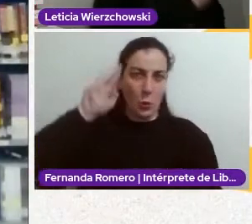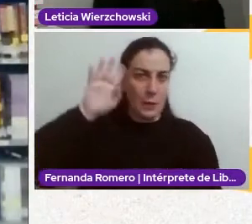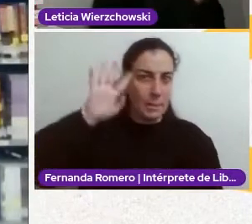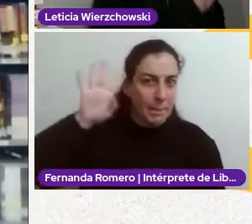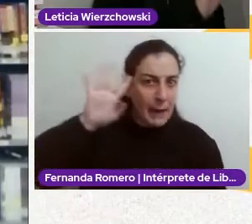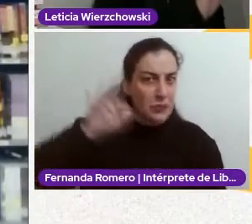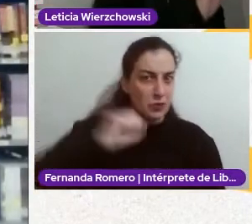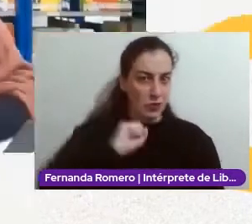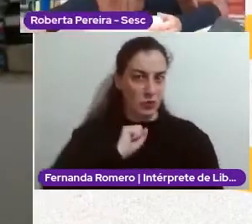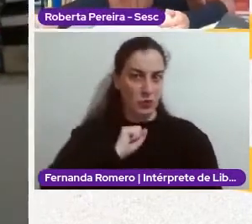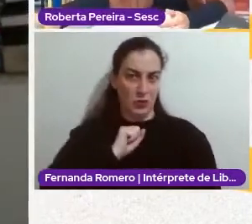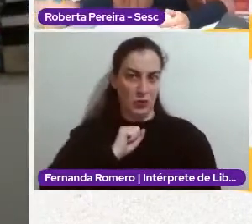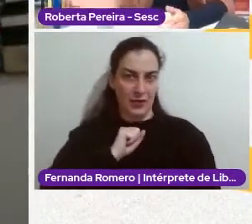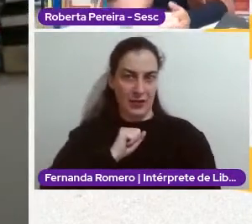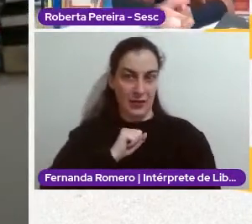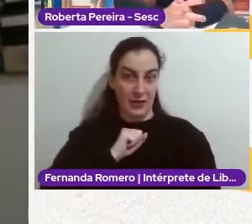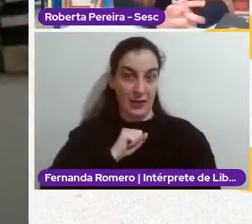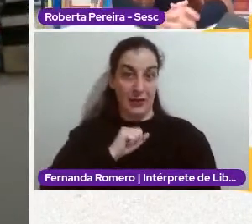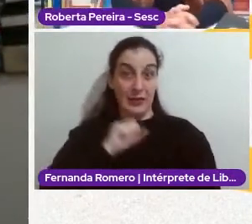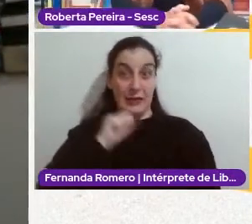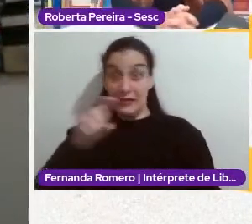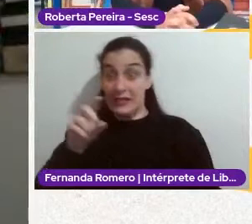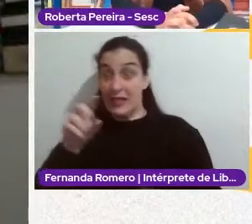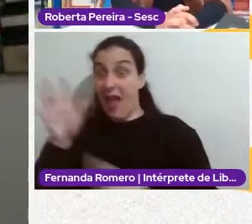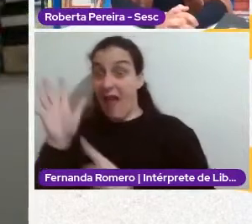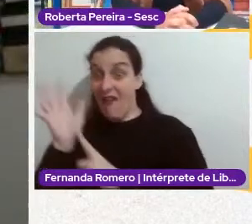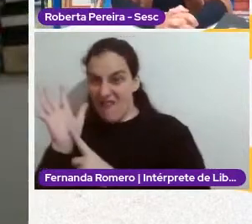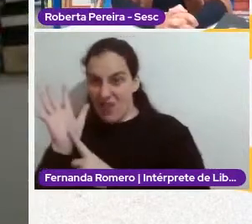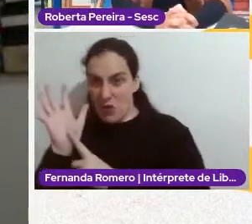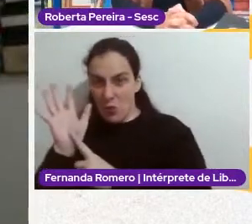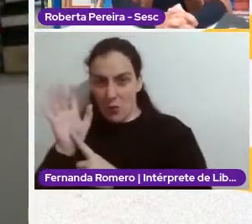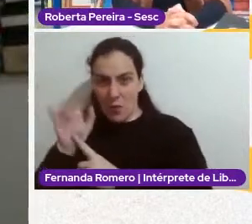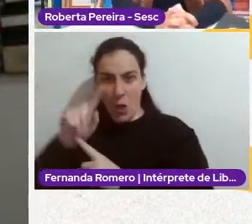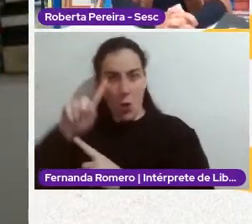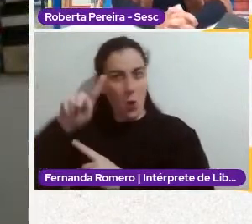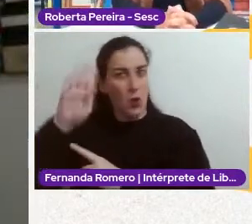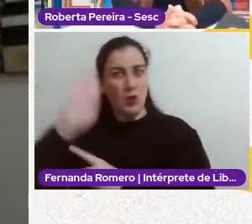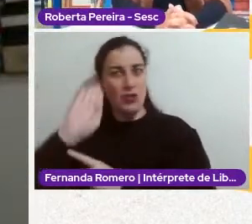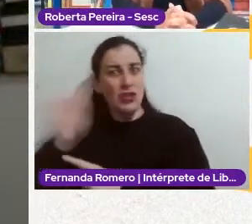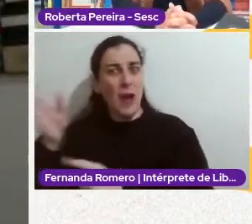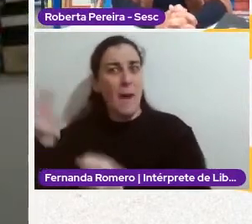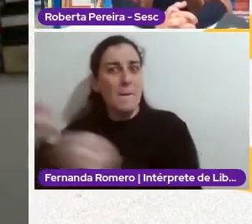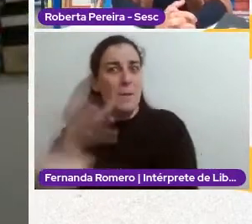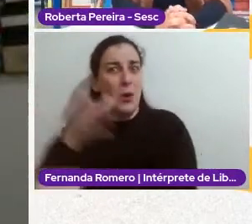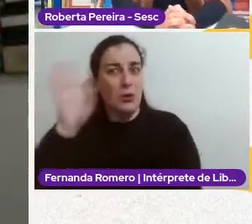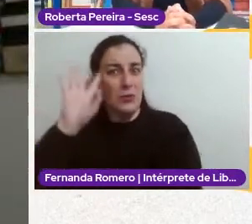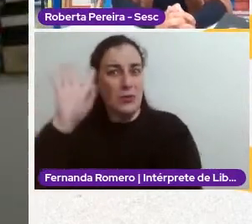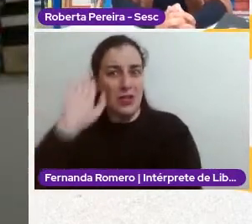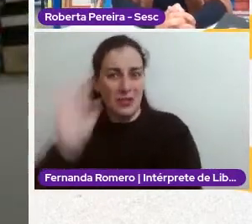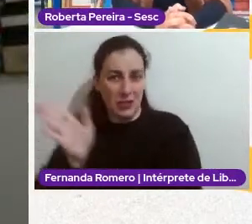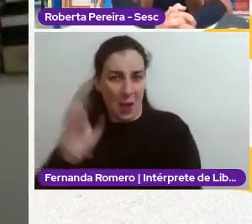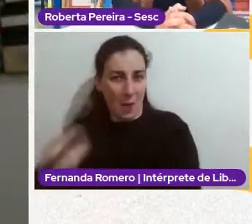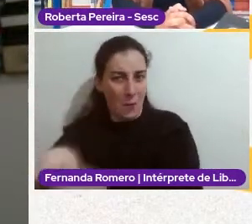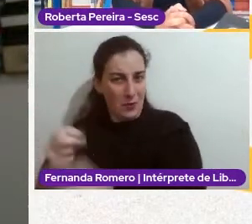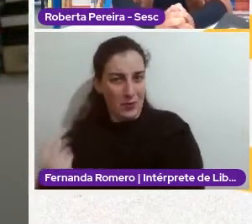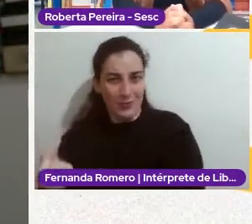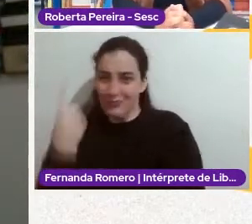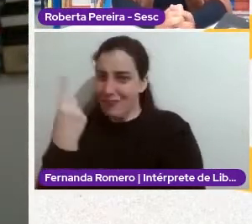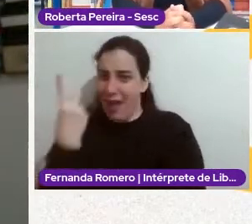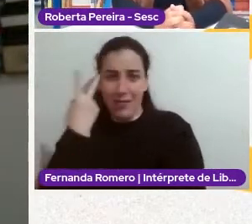tudo. E aí, É. quando tu vê o filme, outra pessoa imaginou aquilo. Então, esse Exato. É estranhamento é outro olhar,